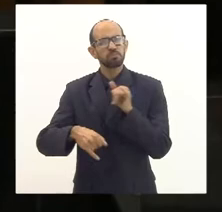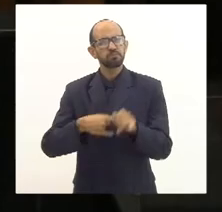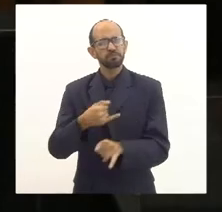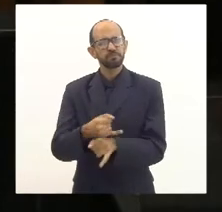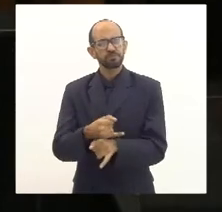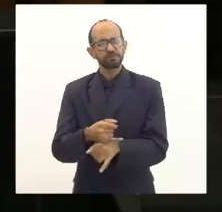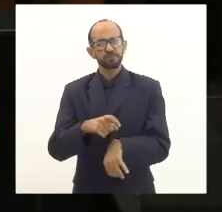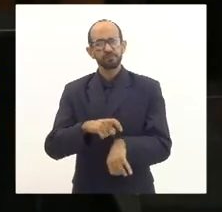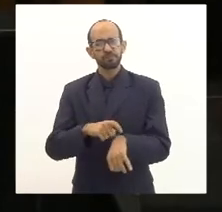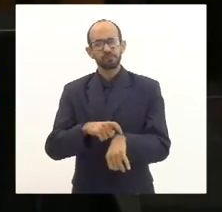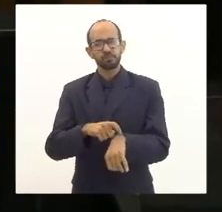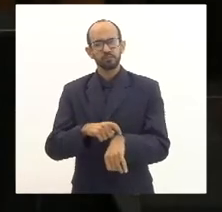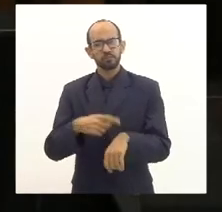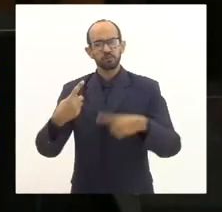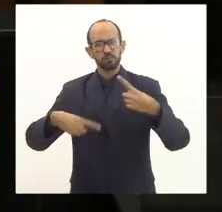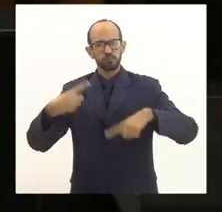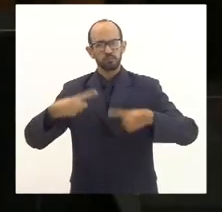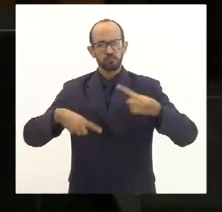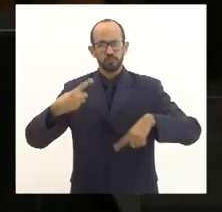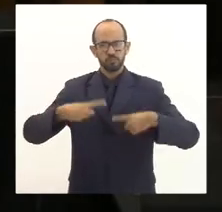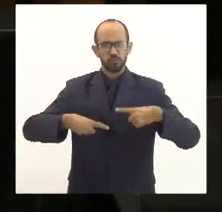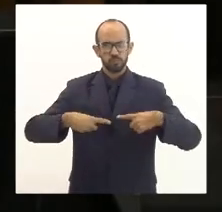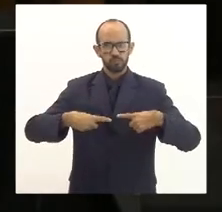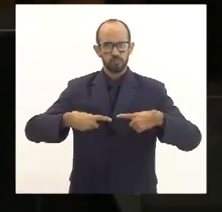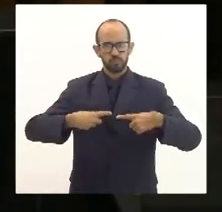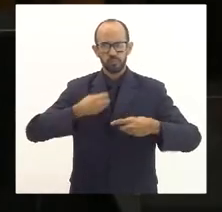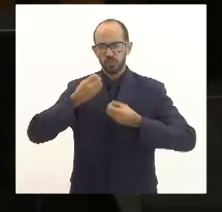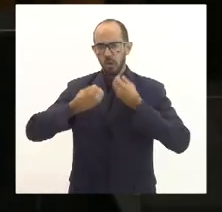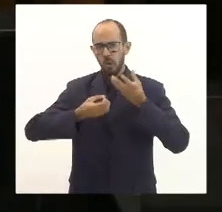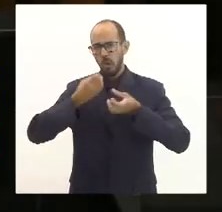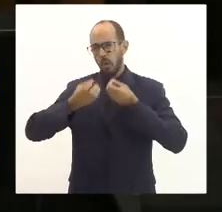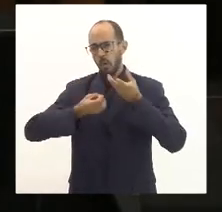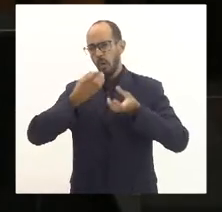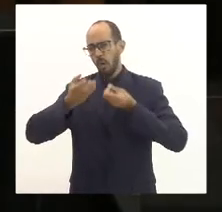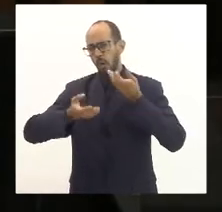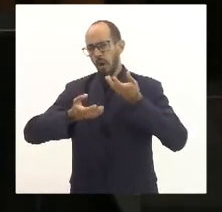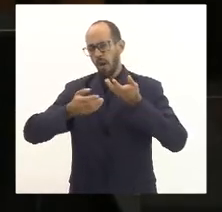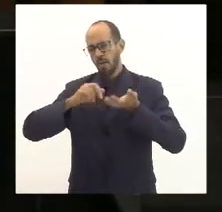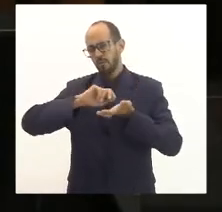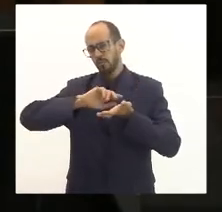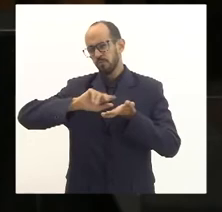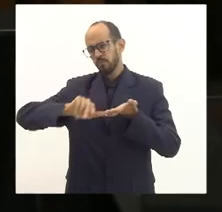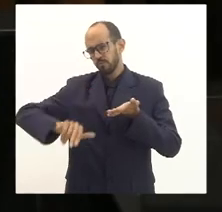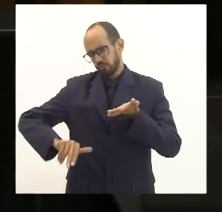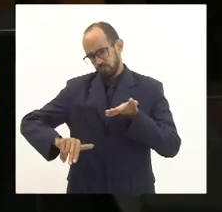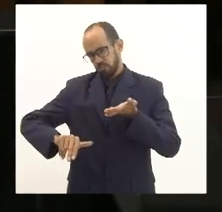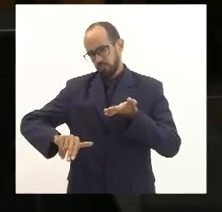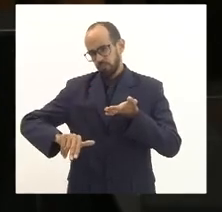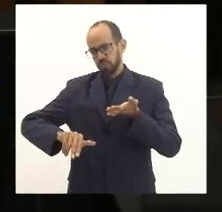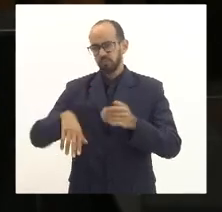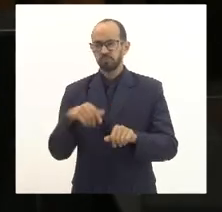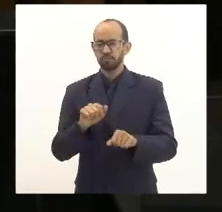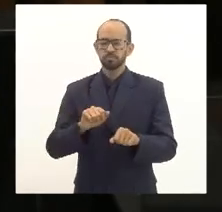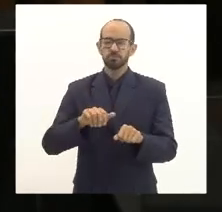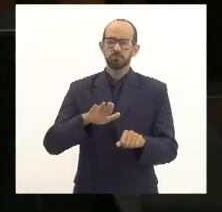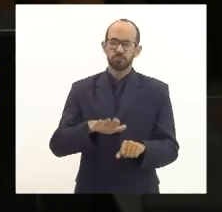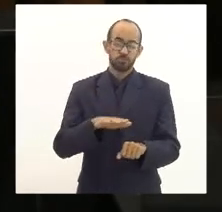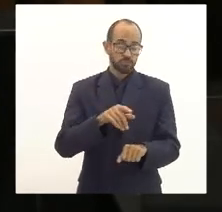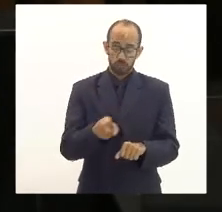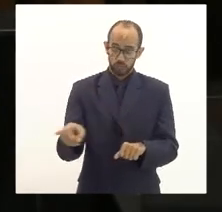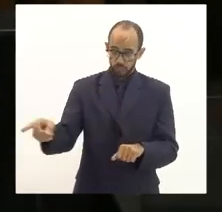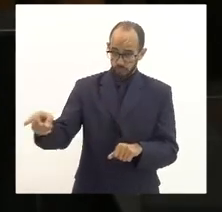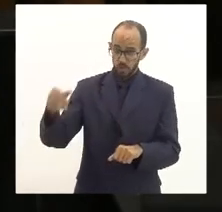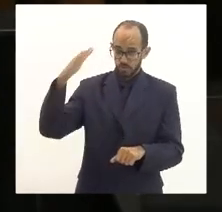político é de narrativas as mais diversas possíveis e a senhora é